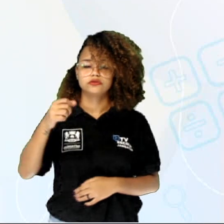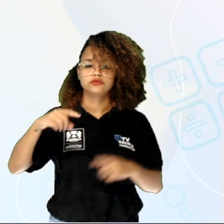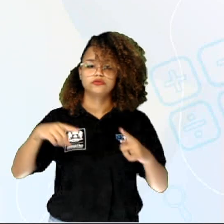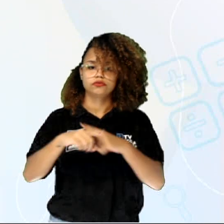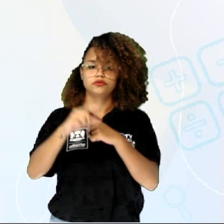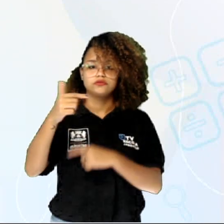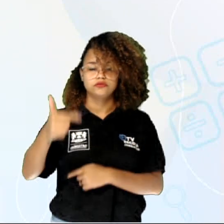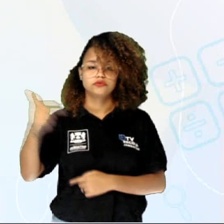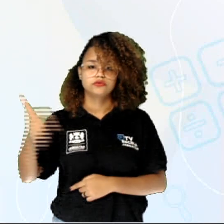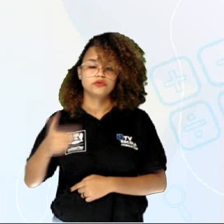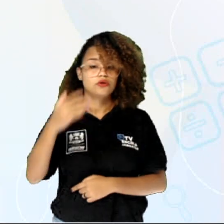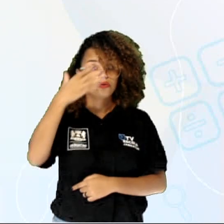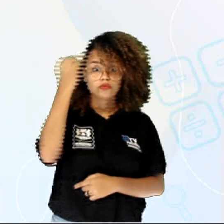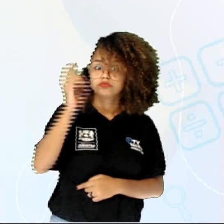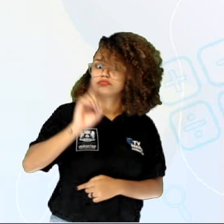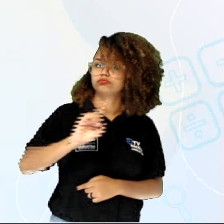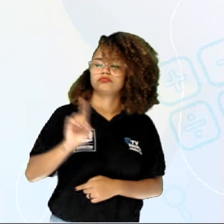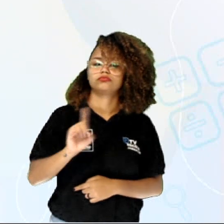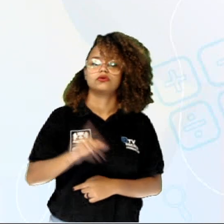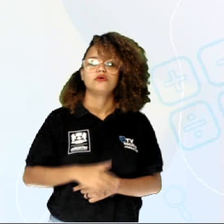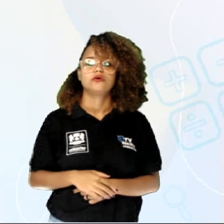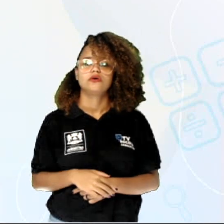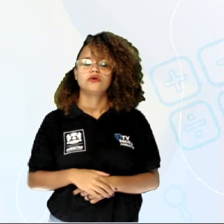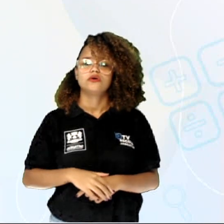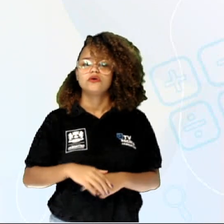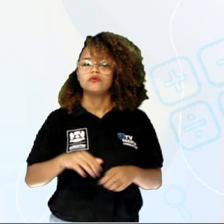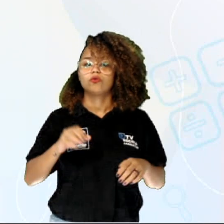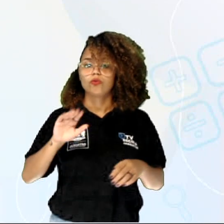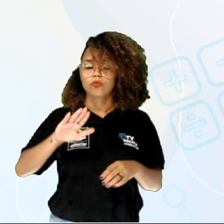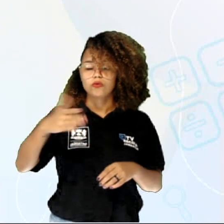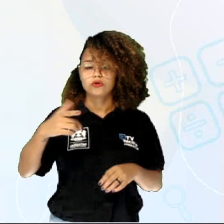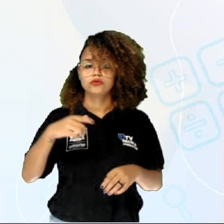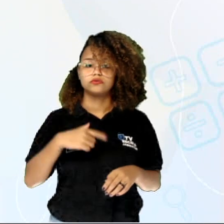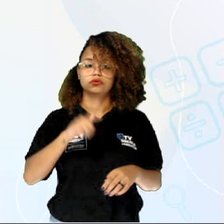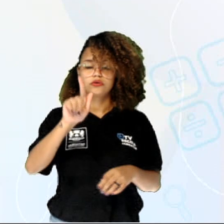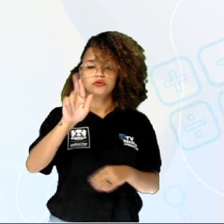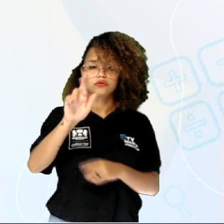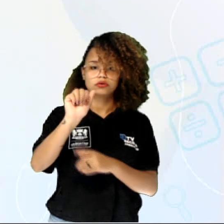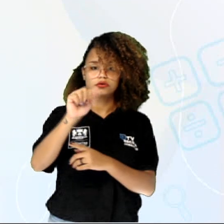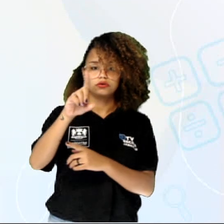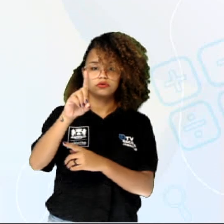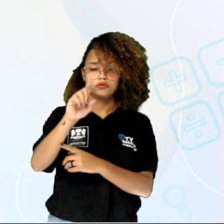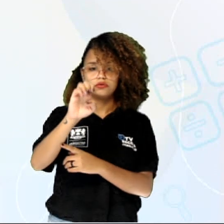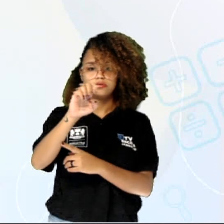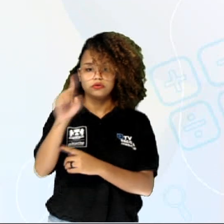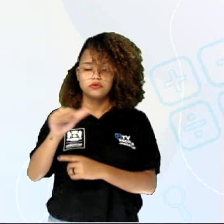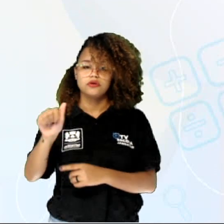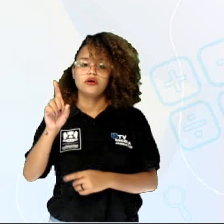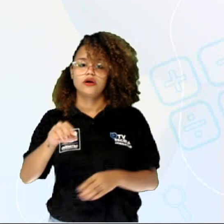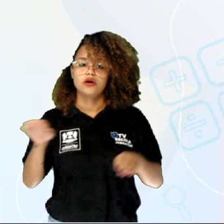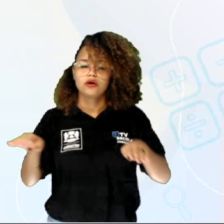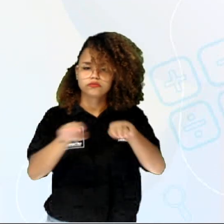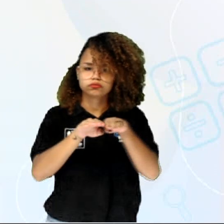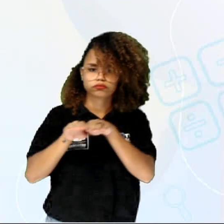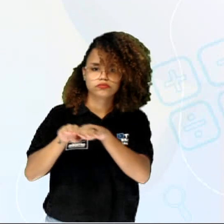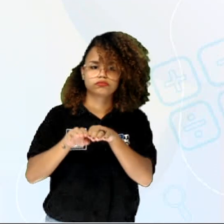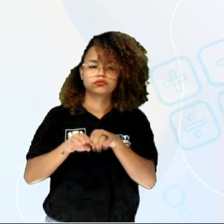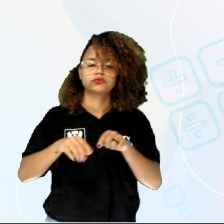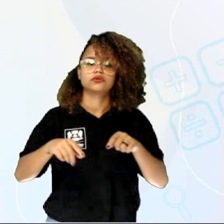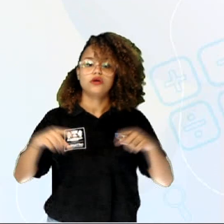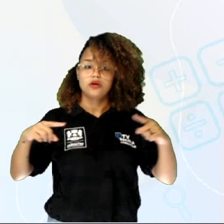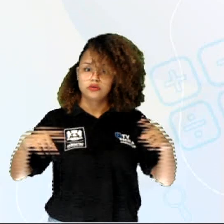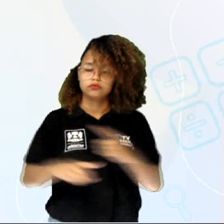inversamente proporcionais. E é só a gente pensar um pouquinho. Ó, se eu aumentar a quantidade de torneiras ou diminuir a quantidade de torneiras, eu vou precisar de